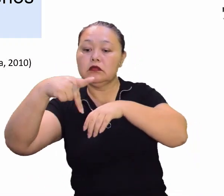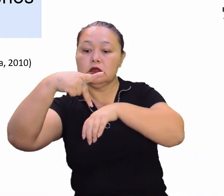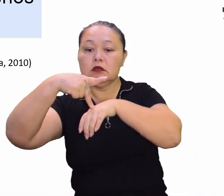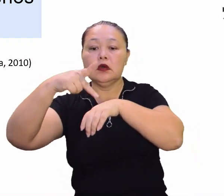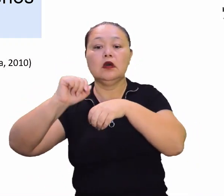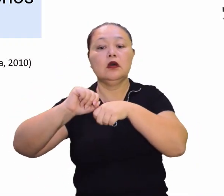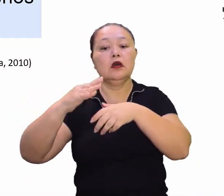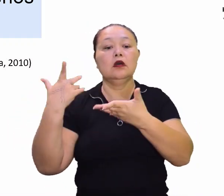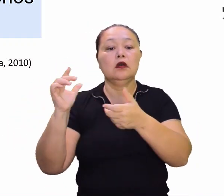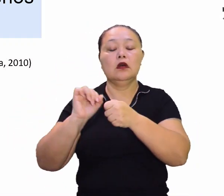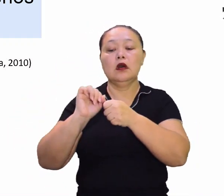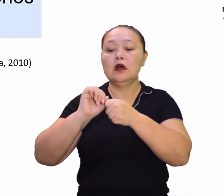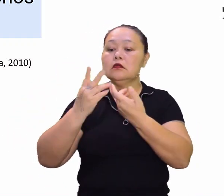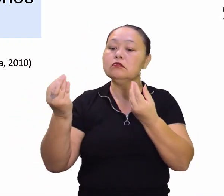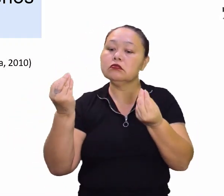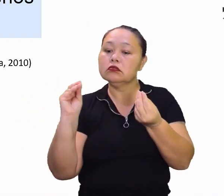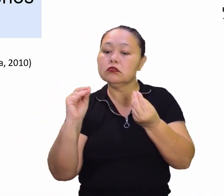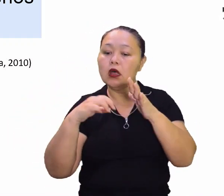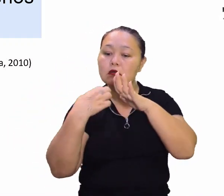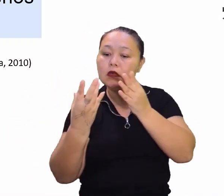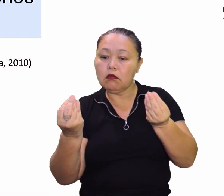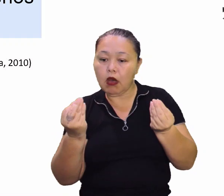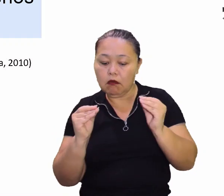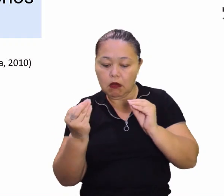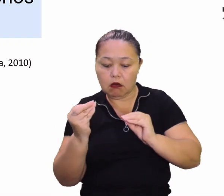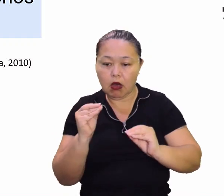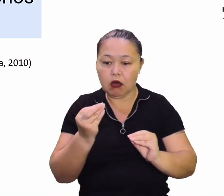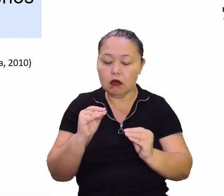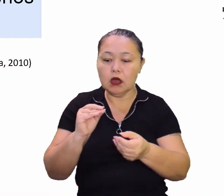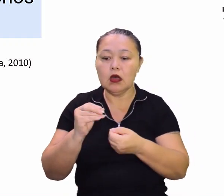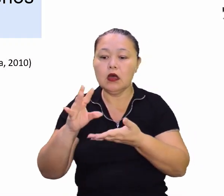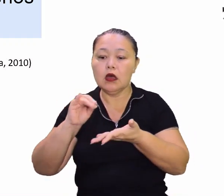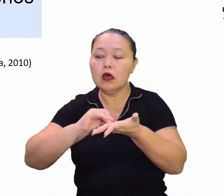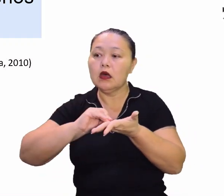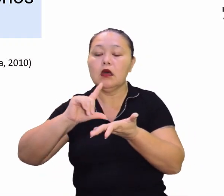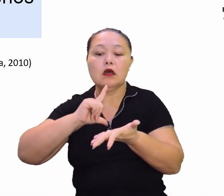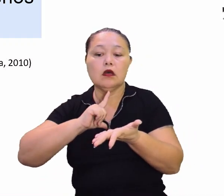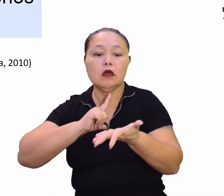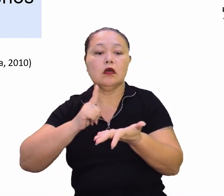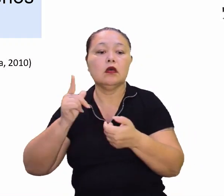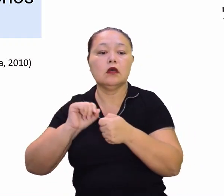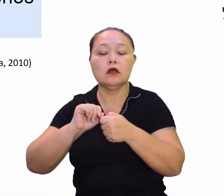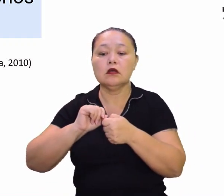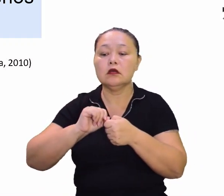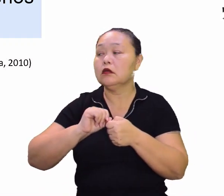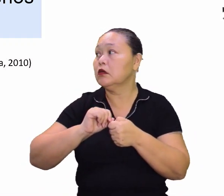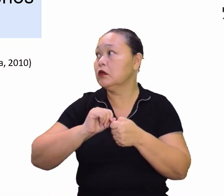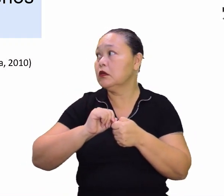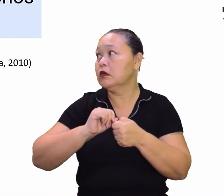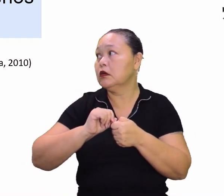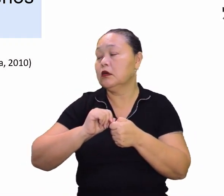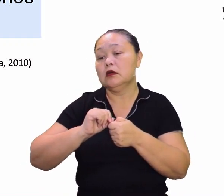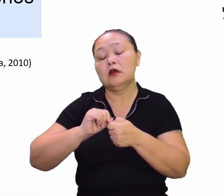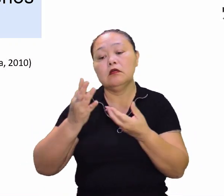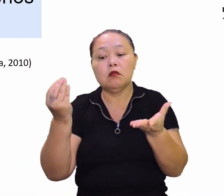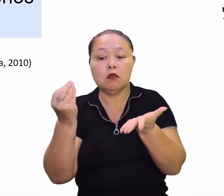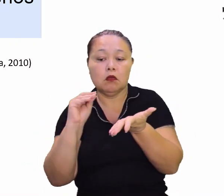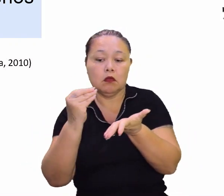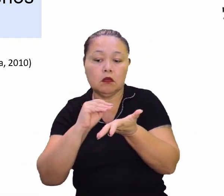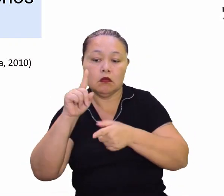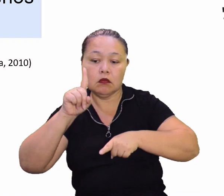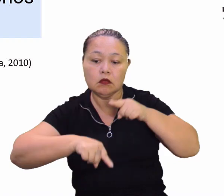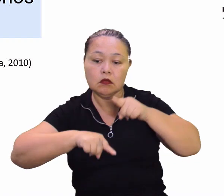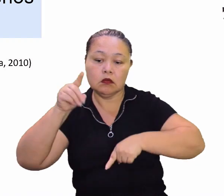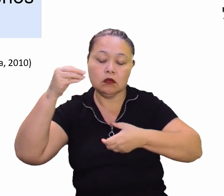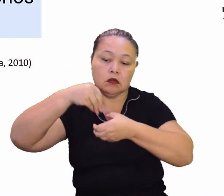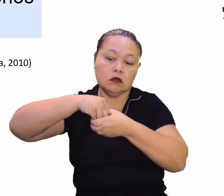as maquiladoras, aquelas maquiladoras, empresas maquiladoras que montam, né, os